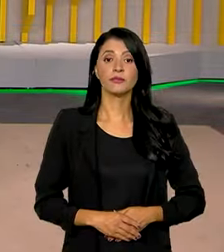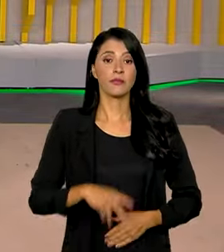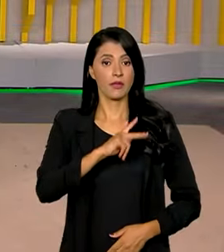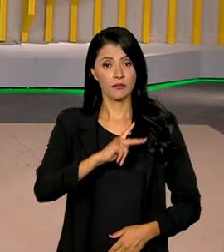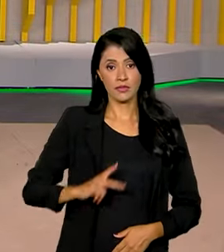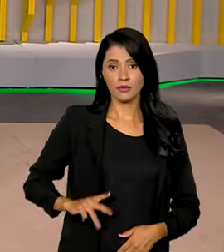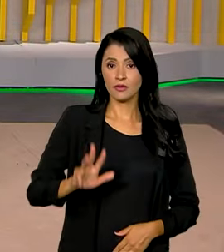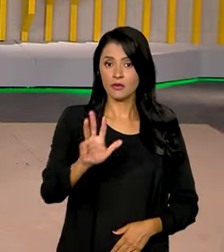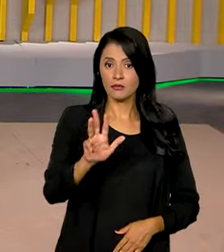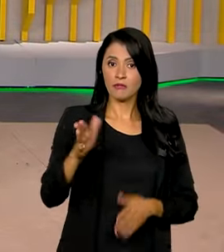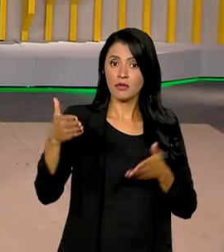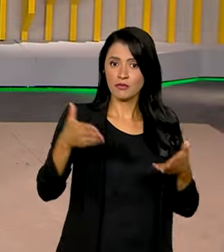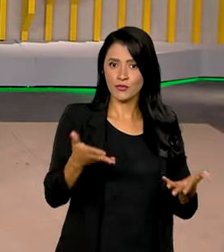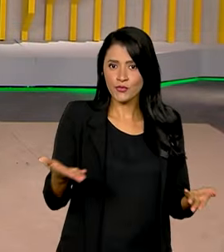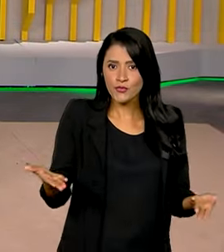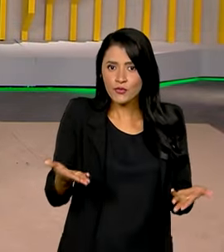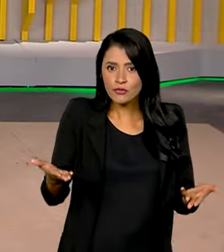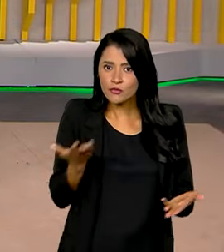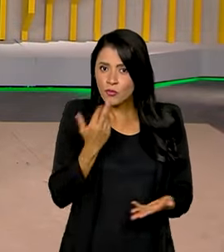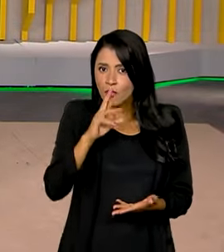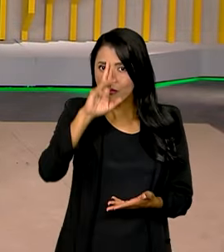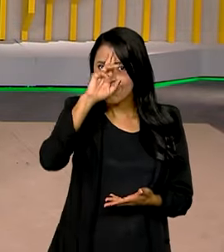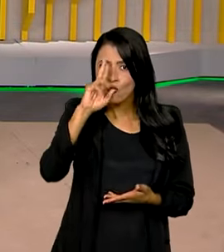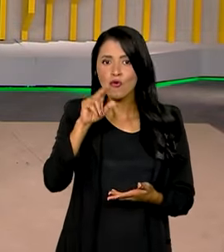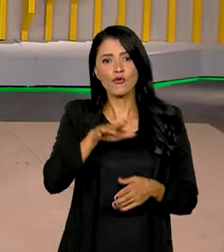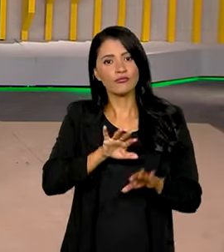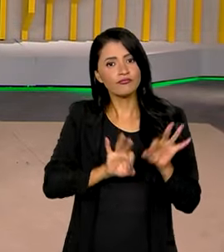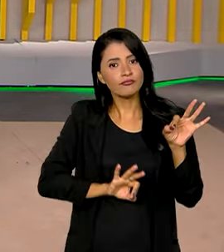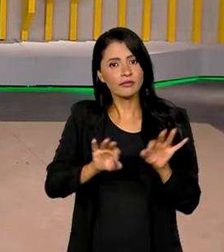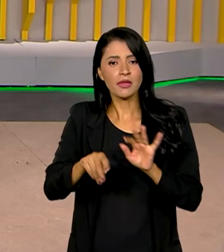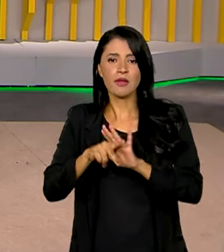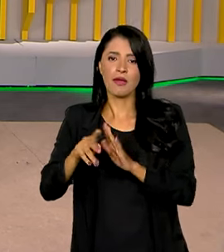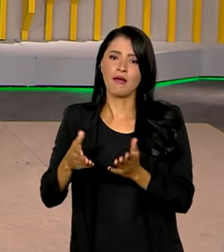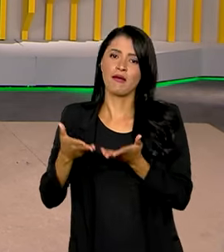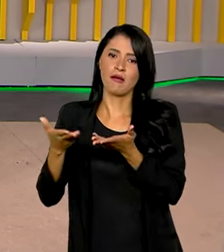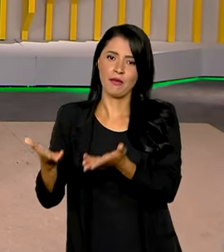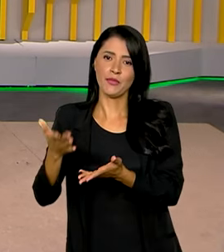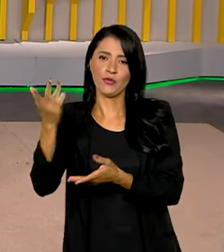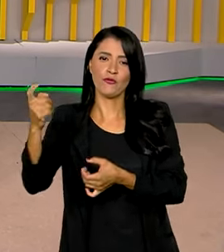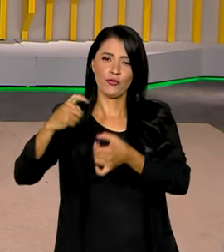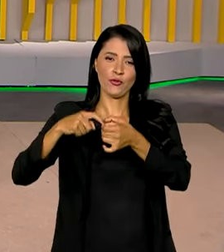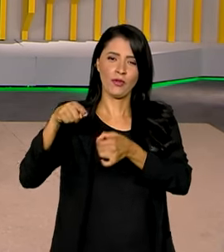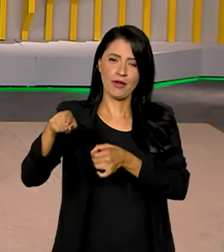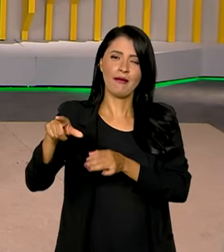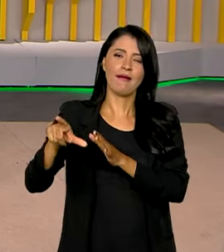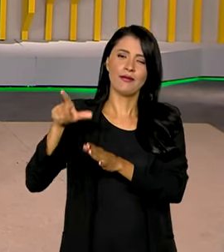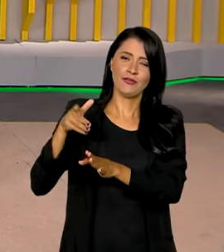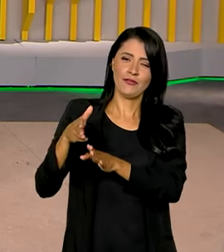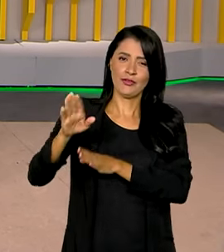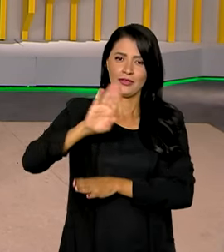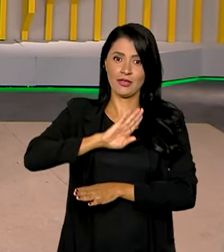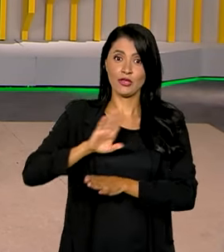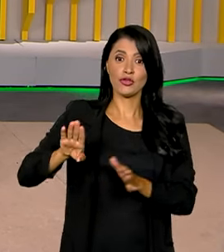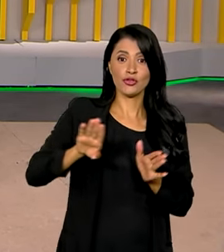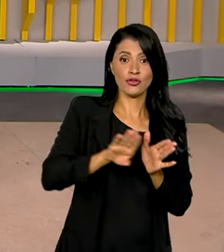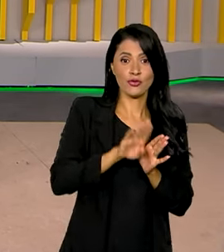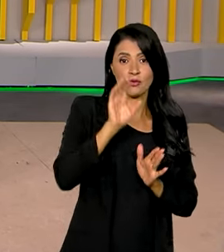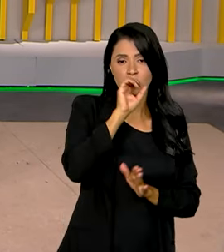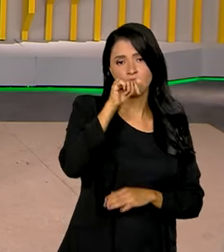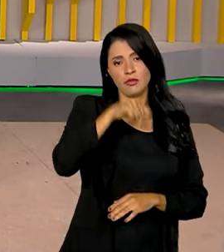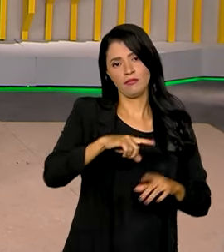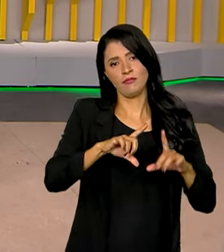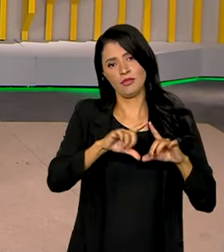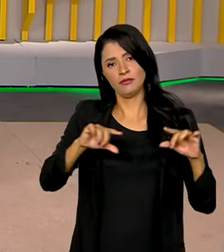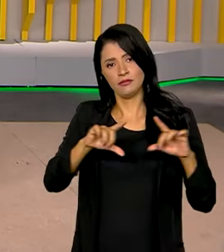O presidente Lula participou hoje de um almoço oferecido aos repatriados da faixa de Gaza que chegaram neste sábado aqui em